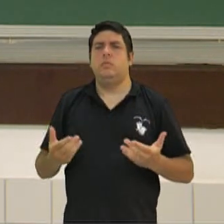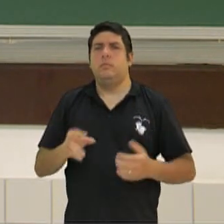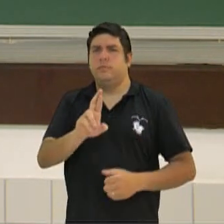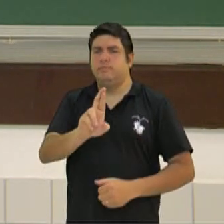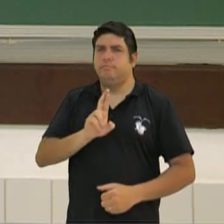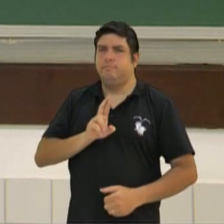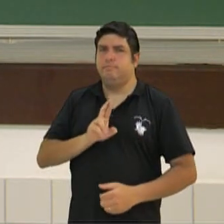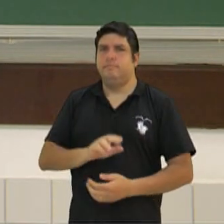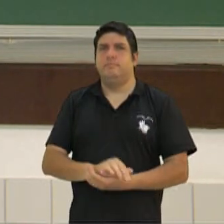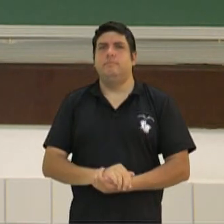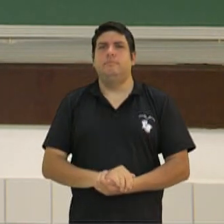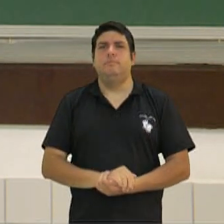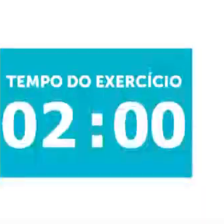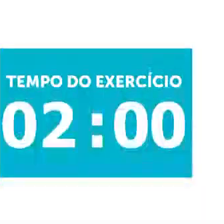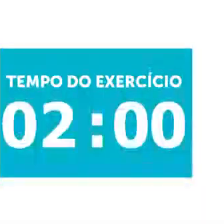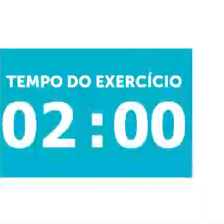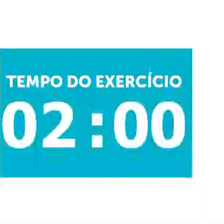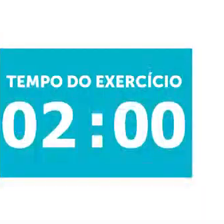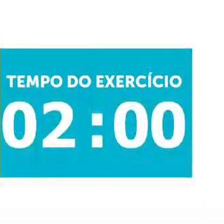aí.